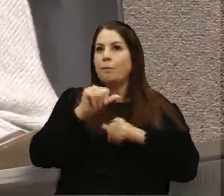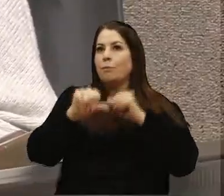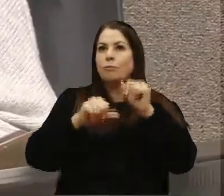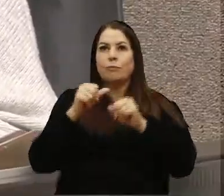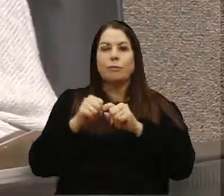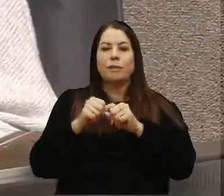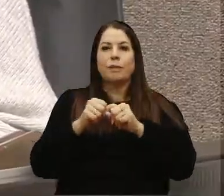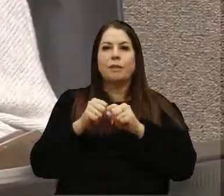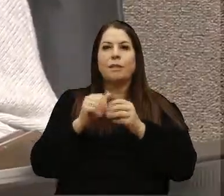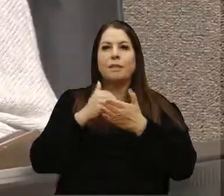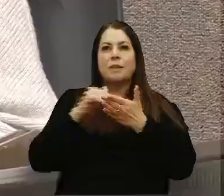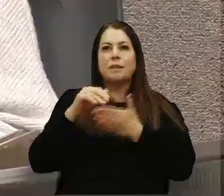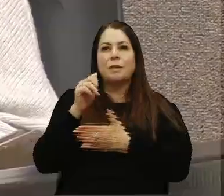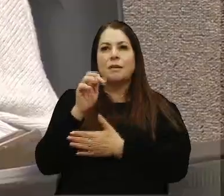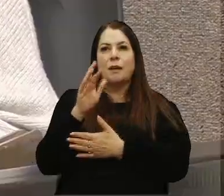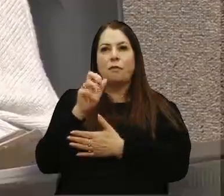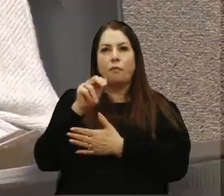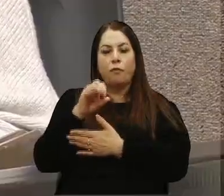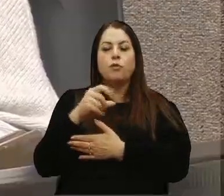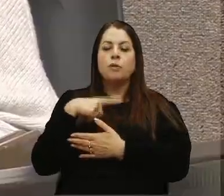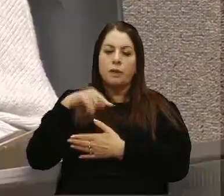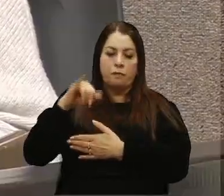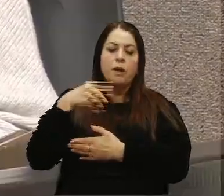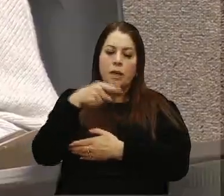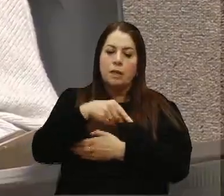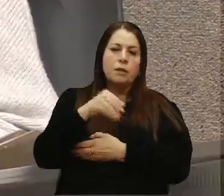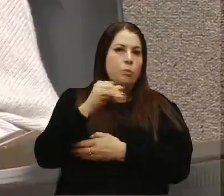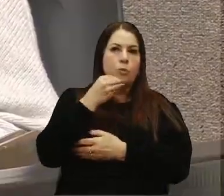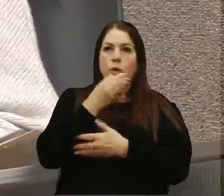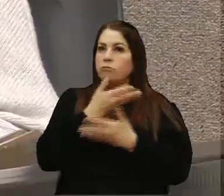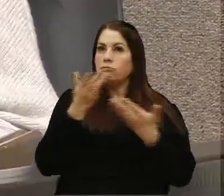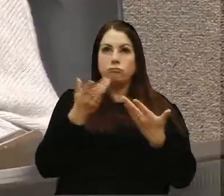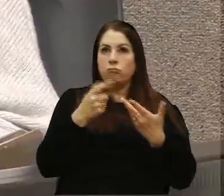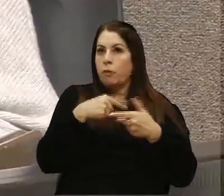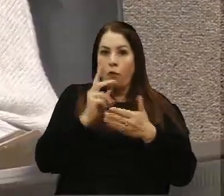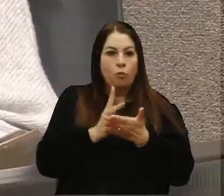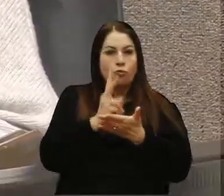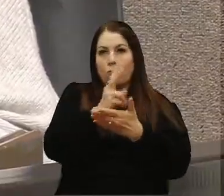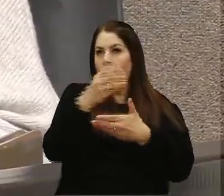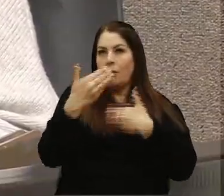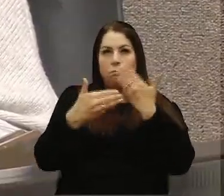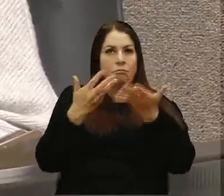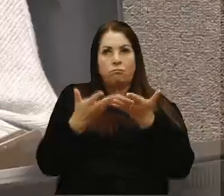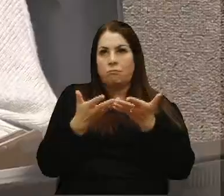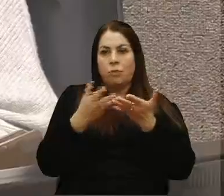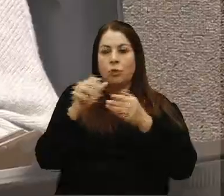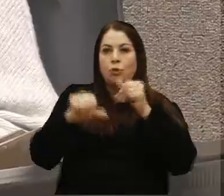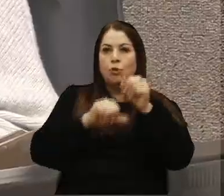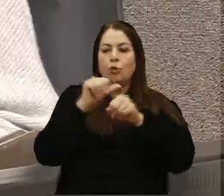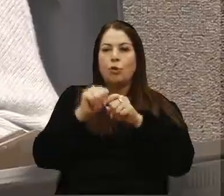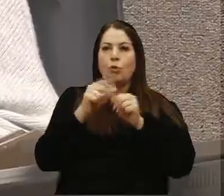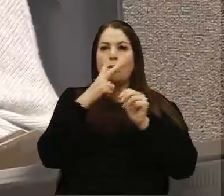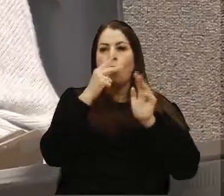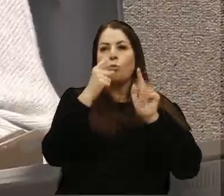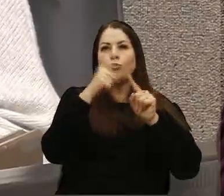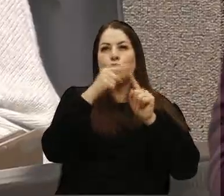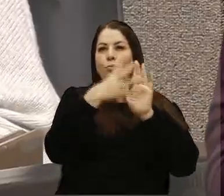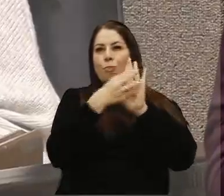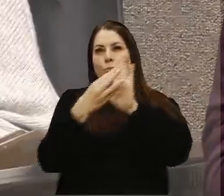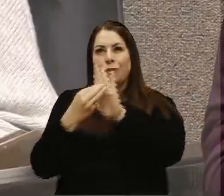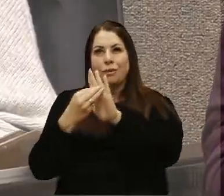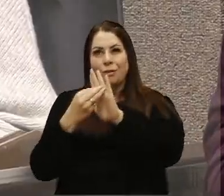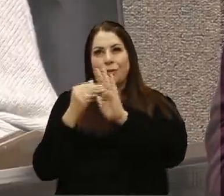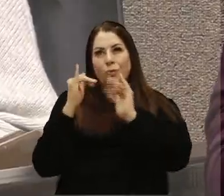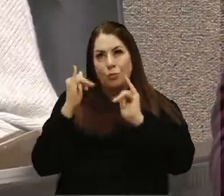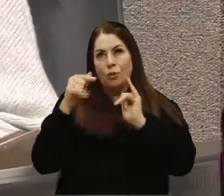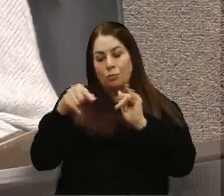modificado. O secretário Afonso esteve aqui na oportunidade e não foi mais levado adiante a questão da troca do modelo de transporte